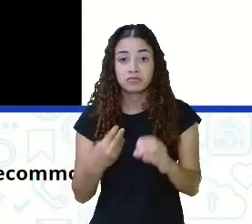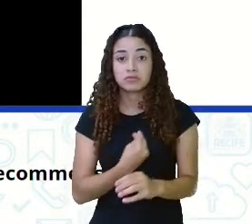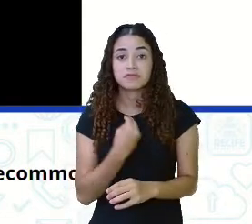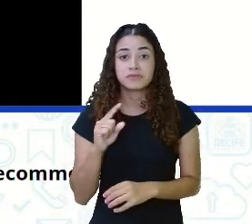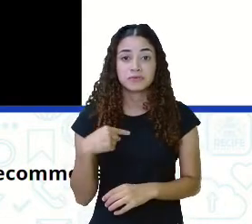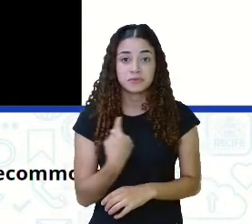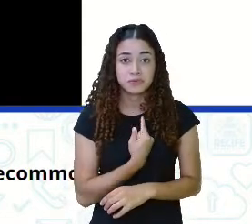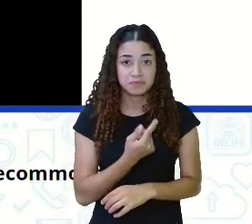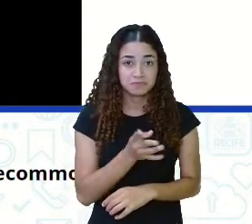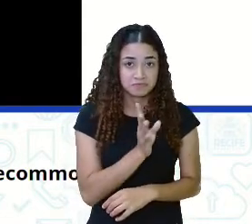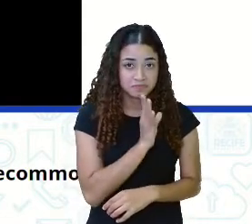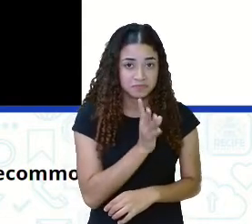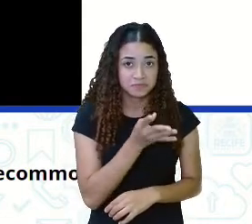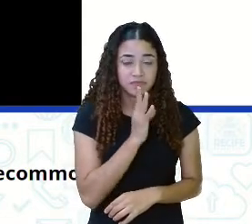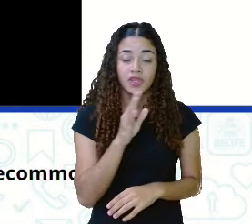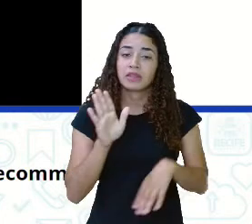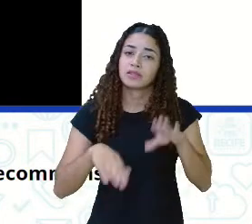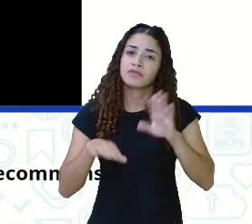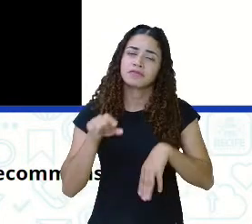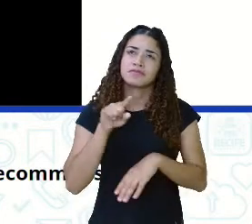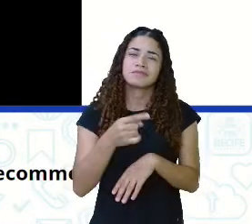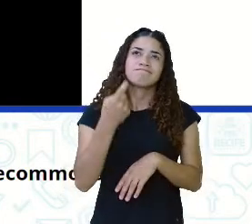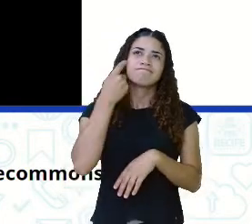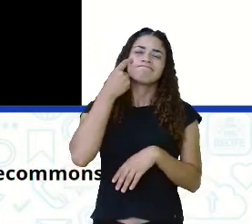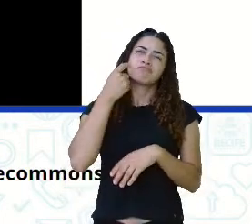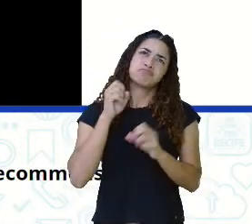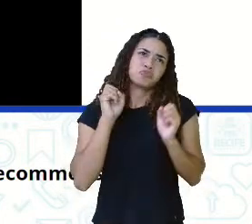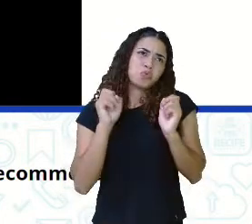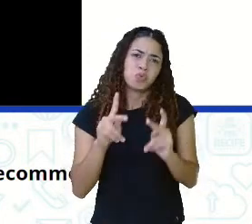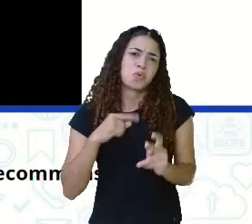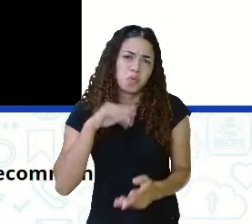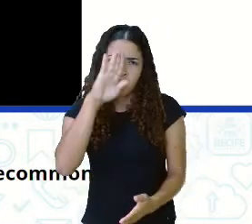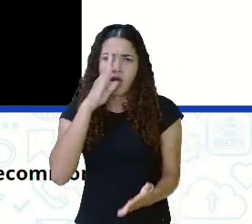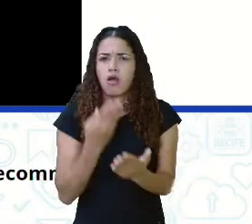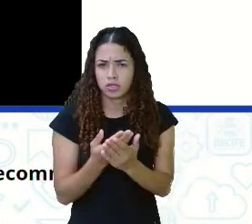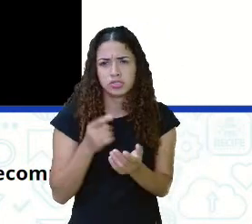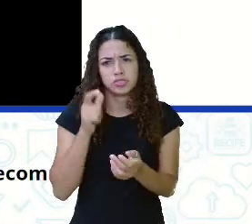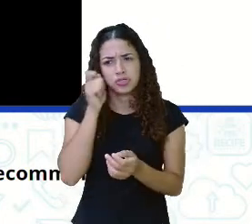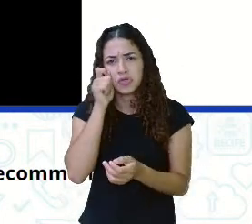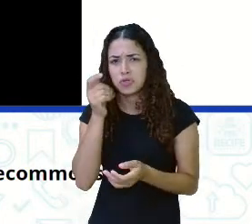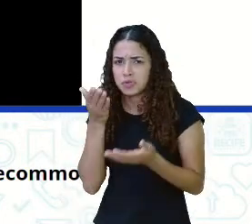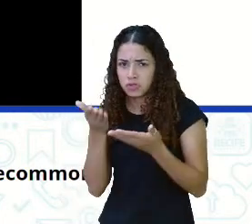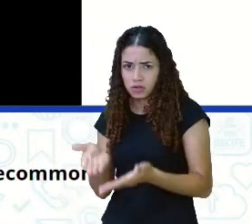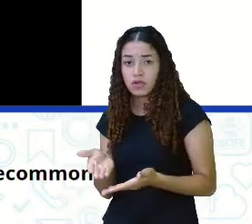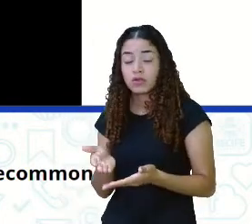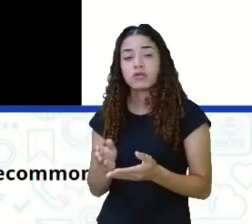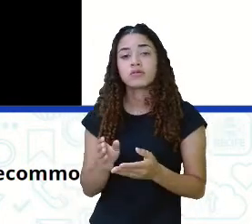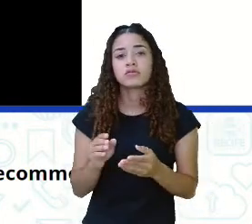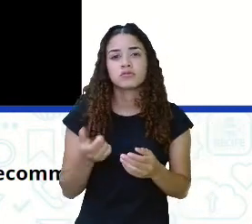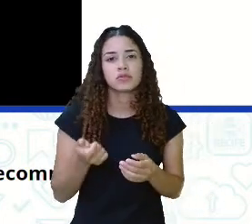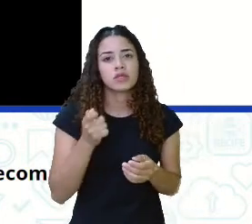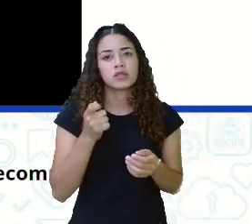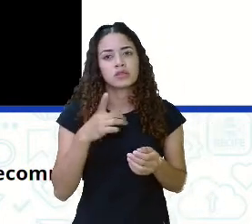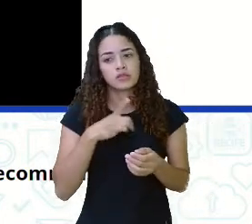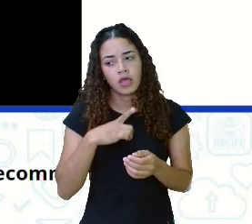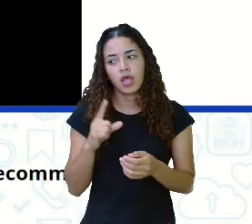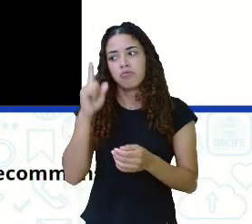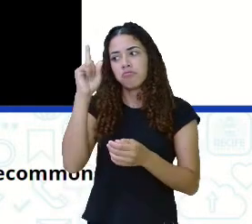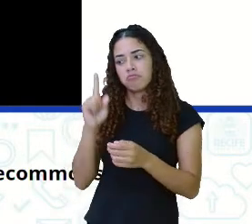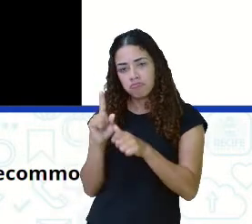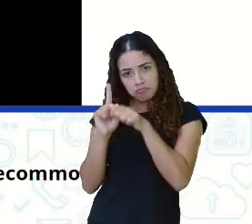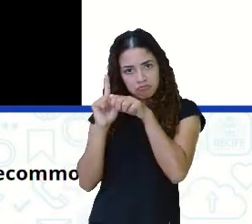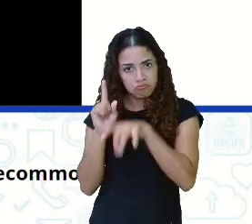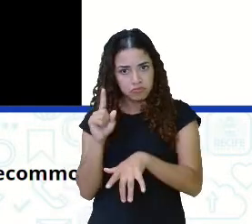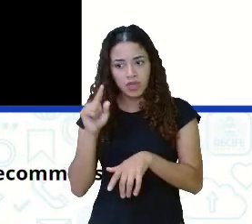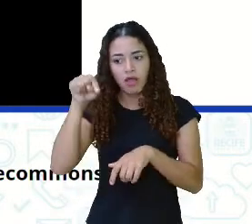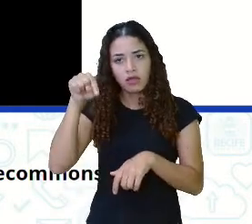conhecemos. Talvez agora você deve estar dizendo, ok, eu vou acreditar nessa ideia, na ideia de que existe esse ancestral comum